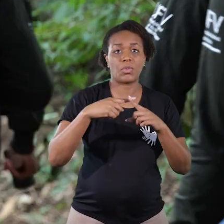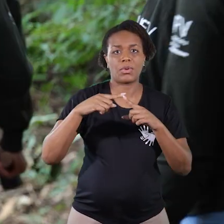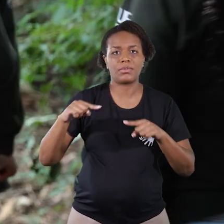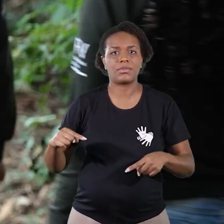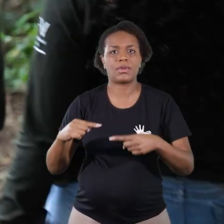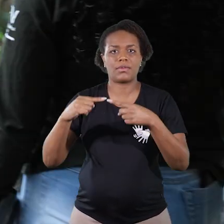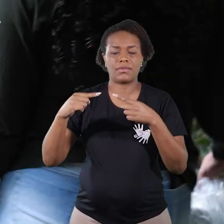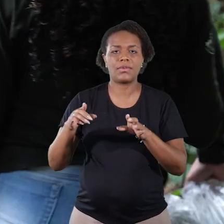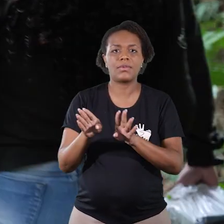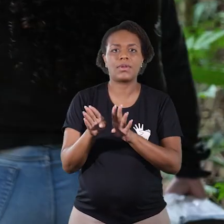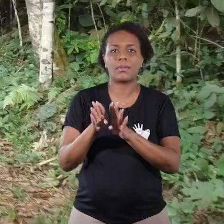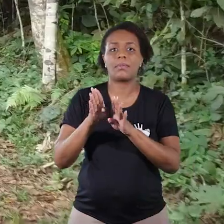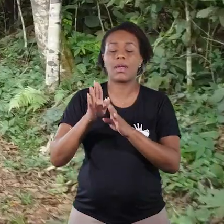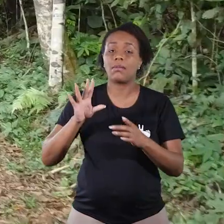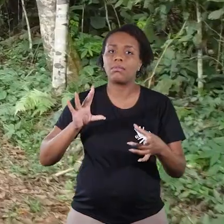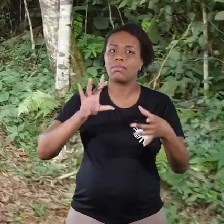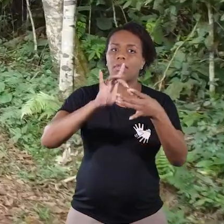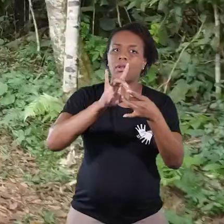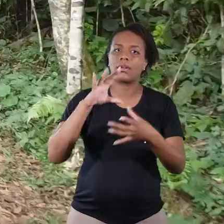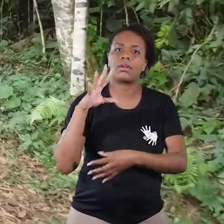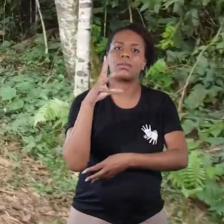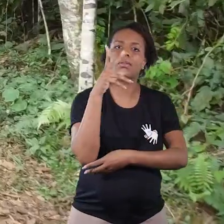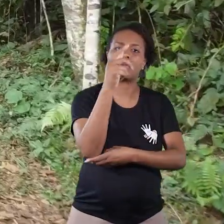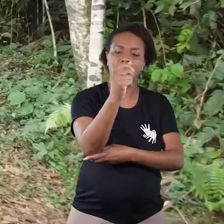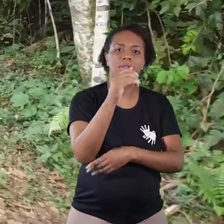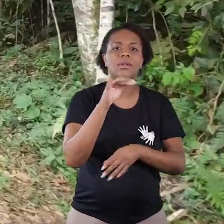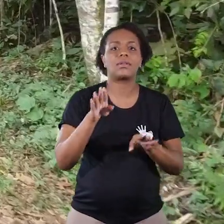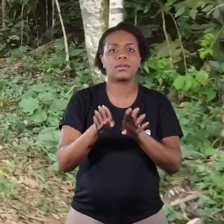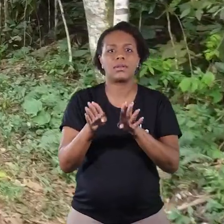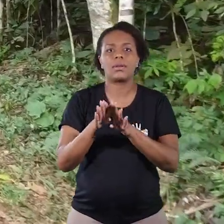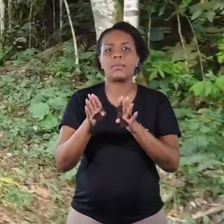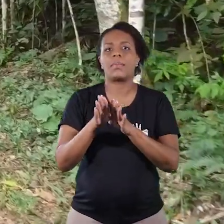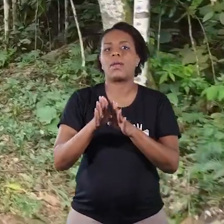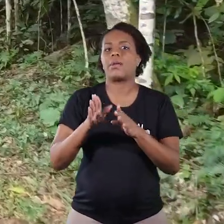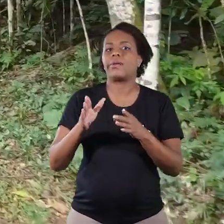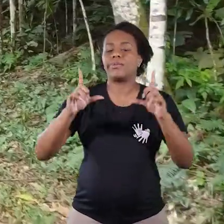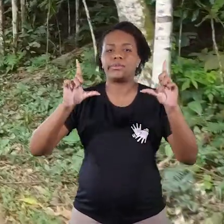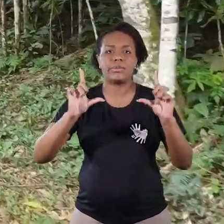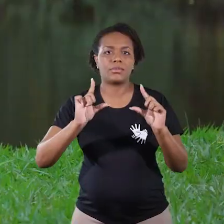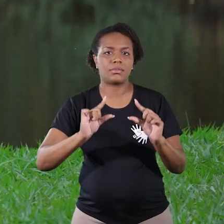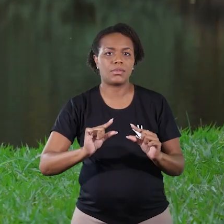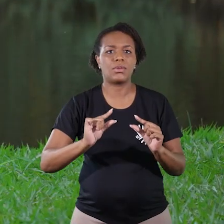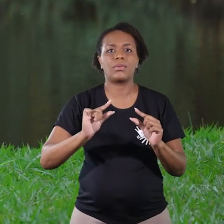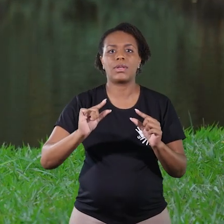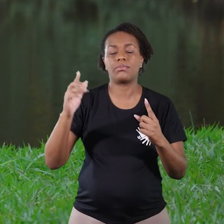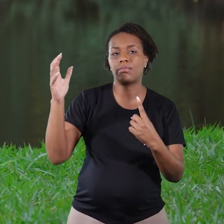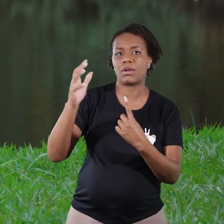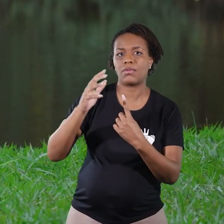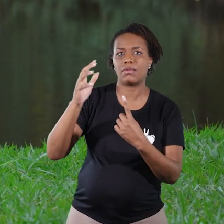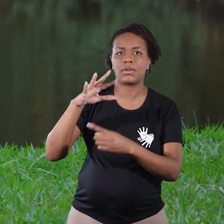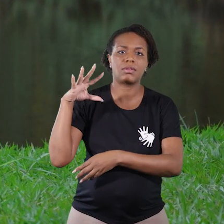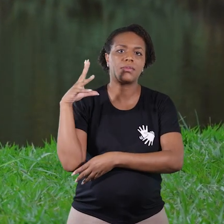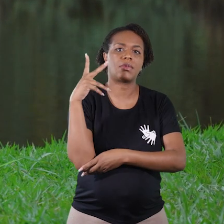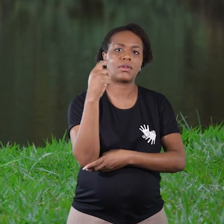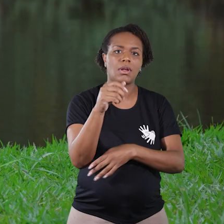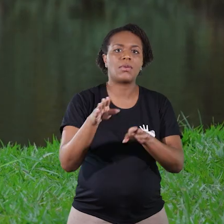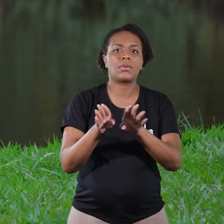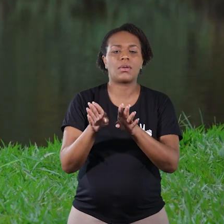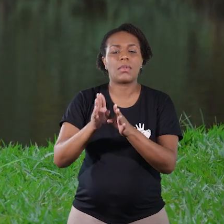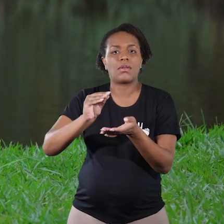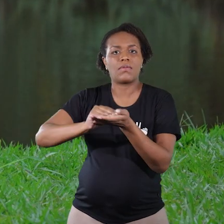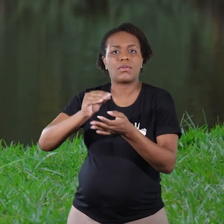integrar à vida, à natureza e de viver de uma forma mais cinética, reduzindo os impactos ambientais, reduzindo as injustiças